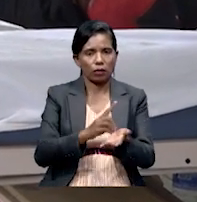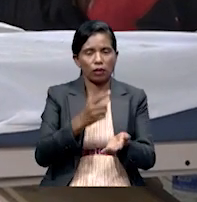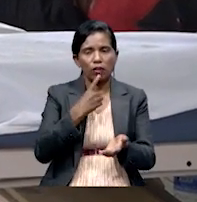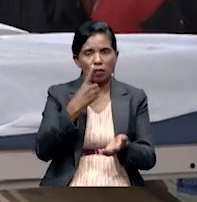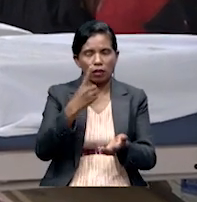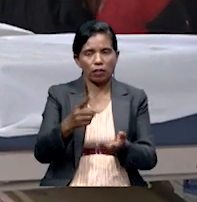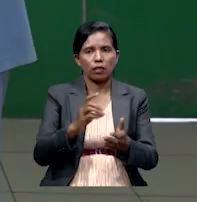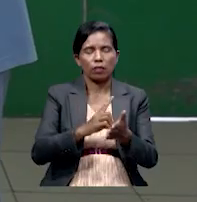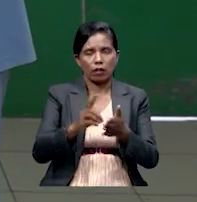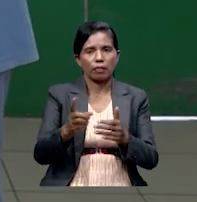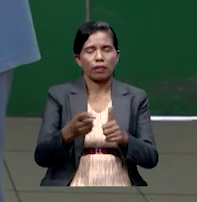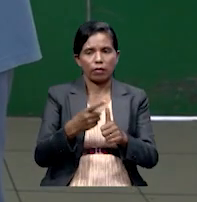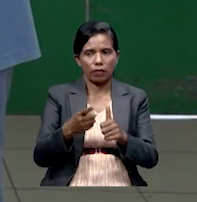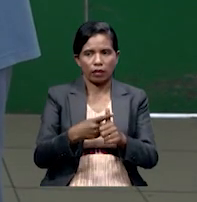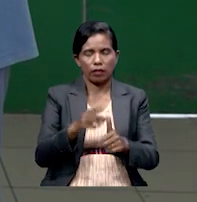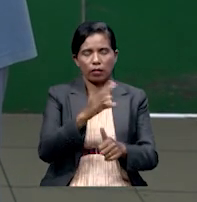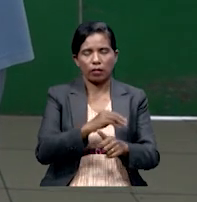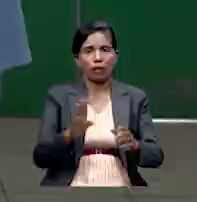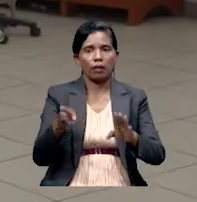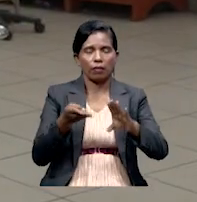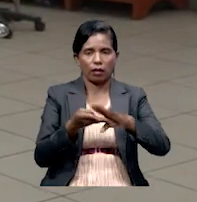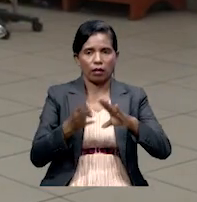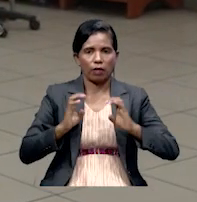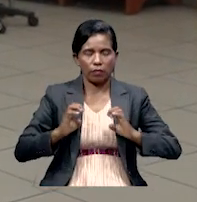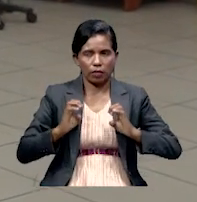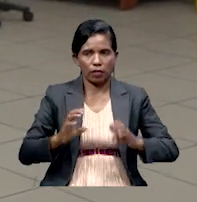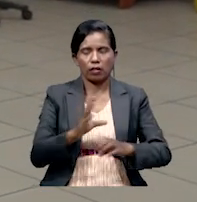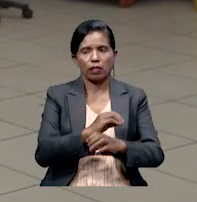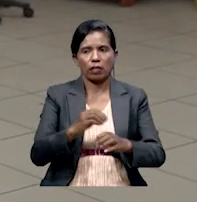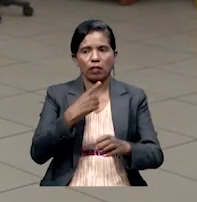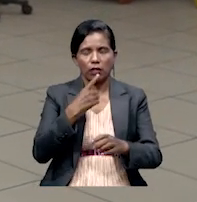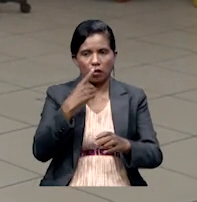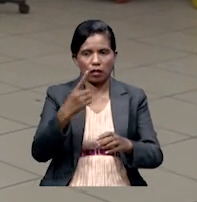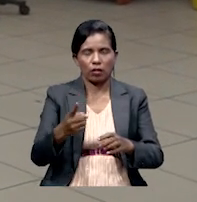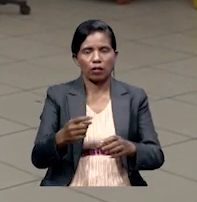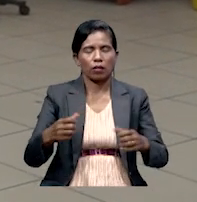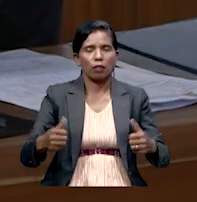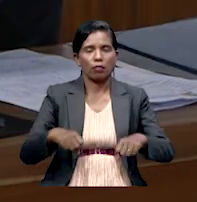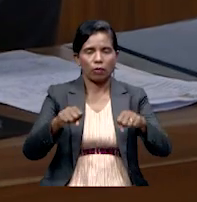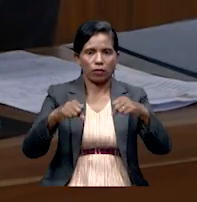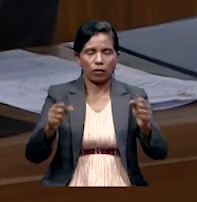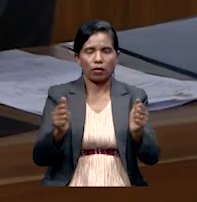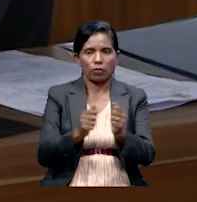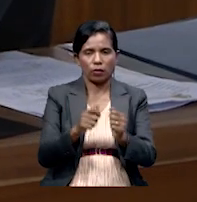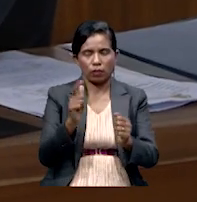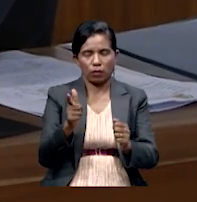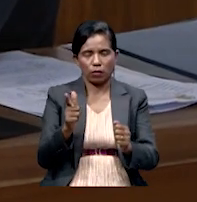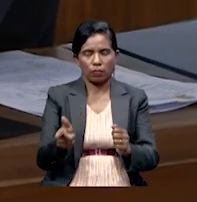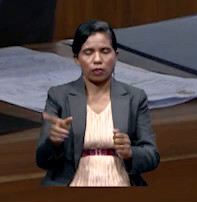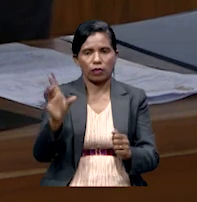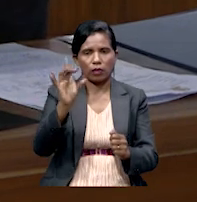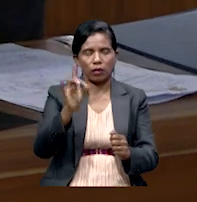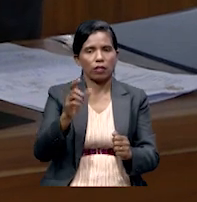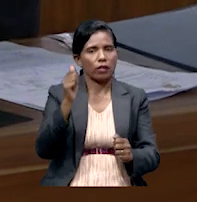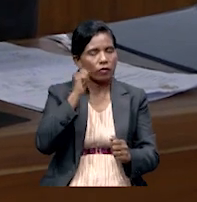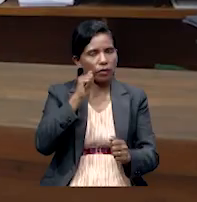semana primeiro, o Departamento Banco Emergência registra caso de tráfego ou acidente motor, hamutu cruanulu resingualu, feto hamutu